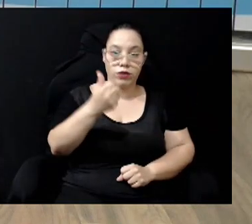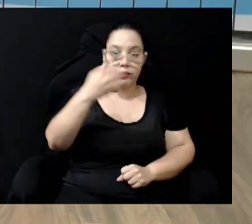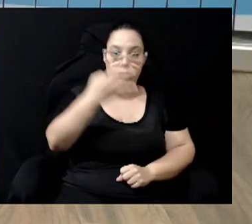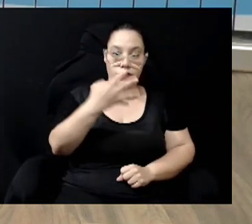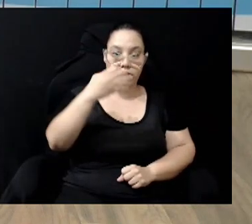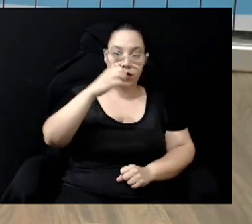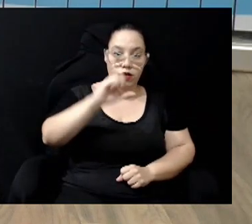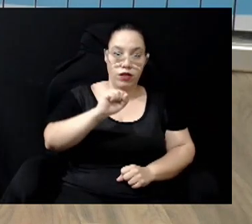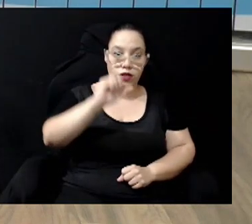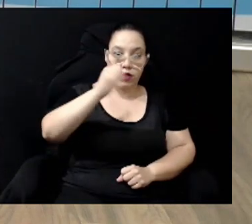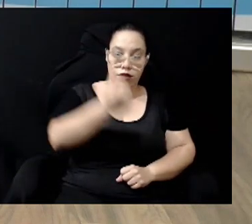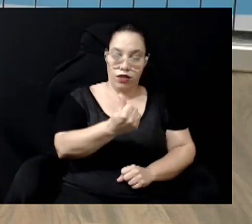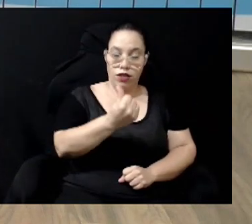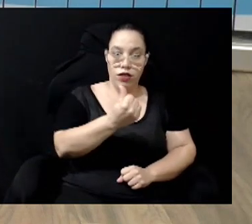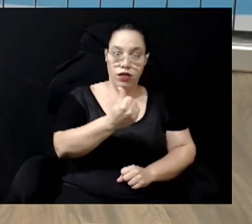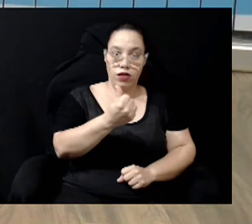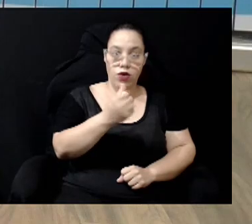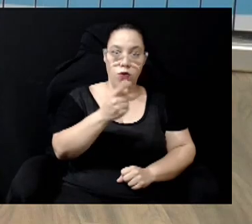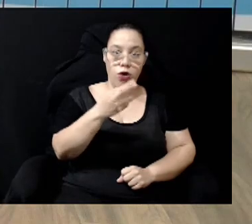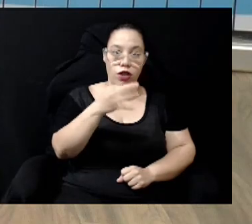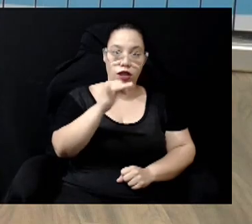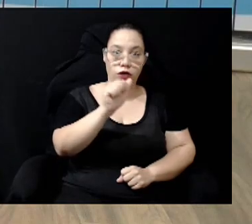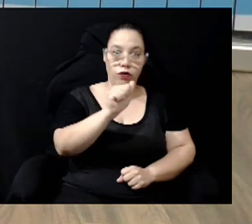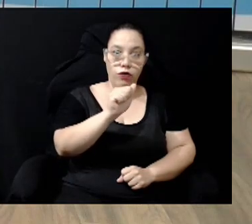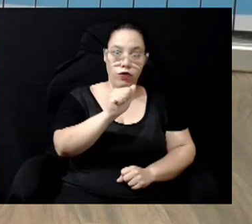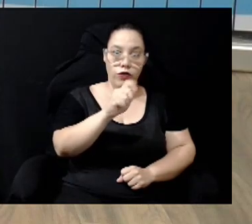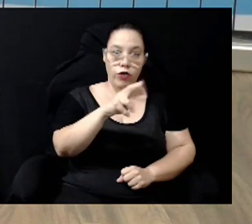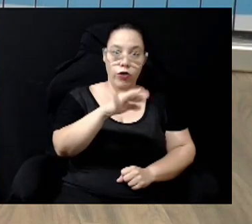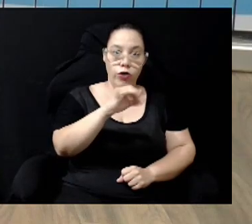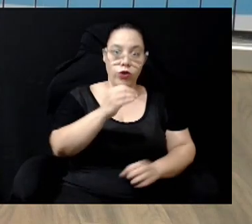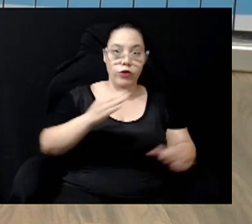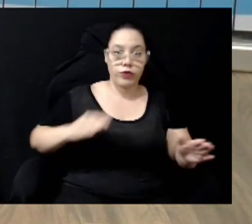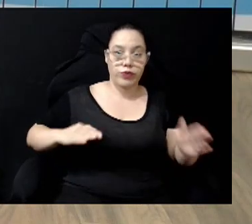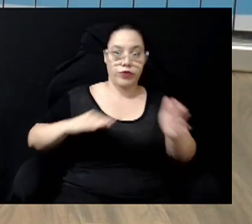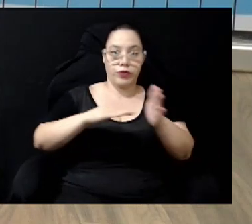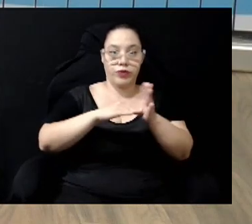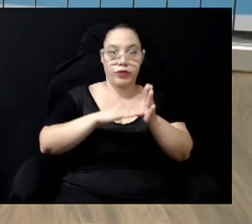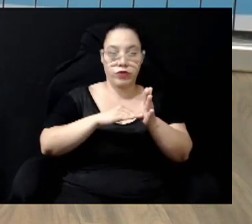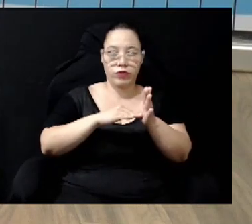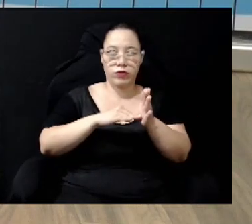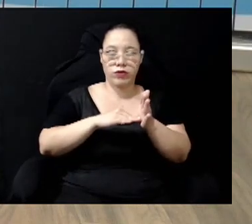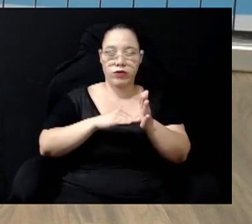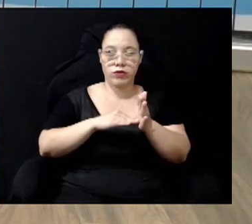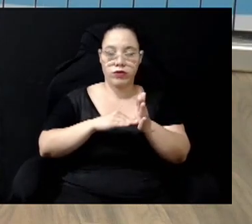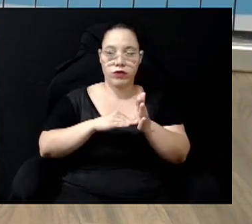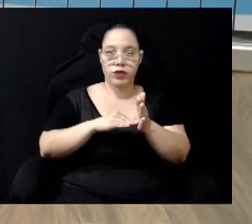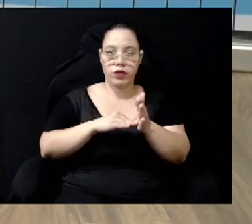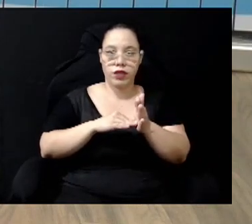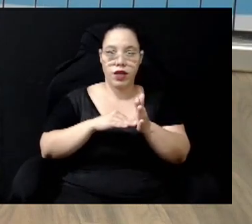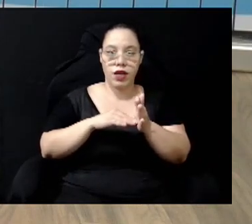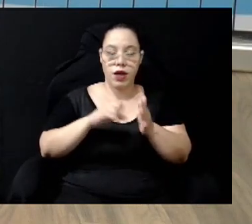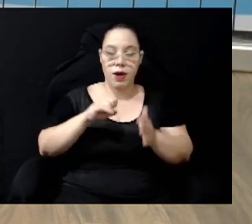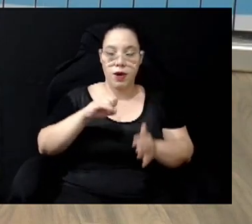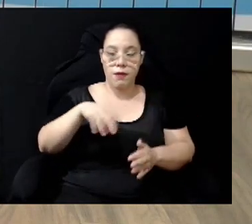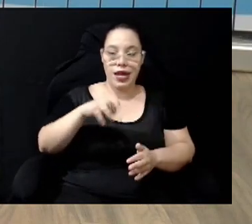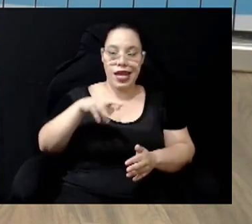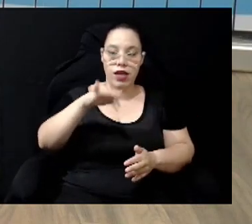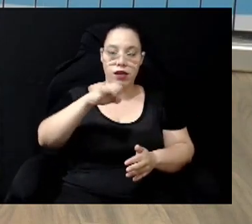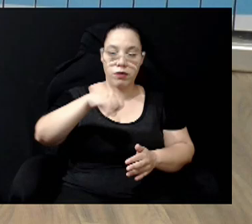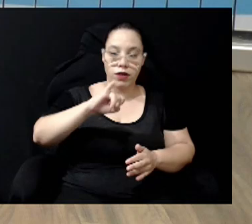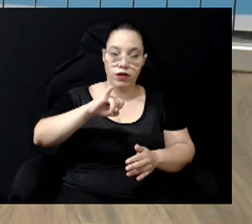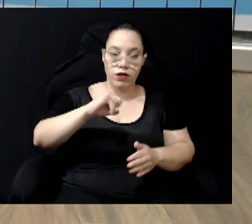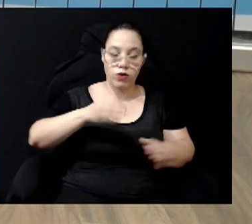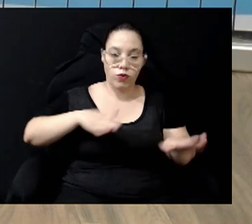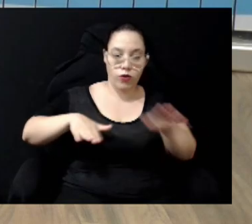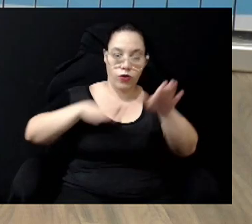1481, no Botafogo, indo aí em direção ali a Miami, que a gente pensa subindo a Barão de Itapura, do lado